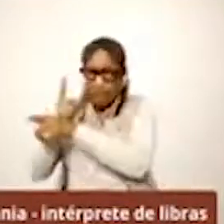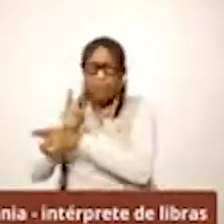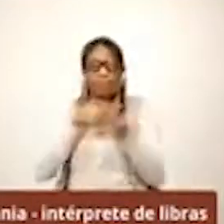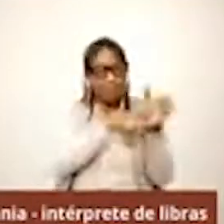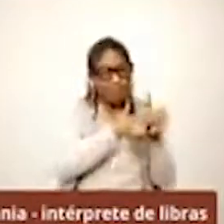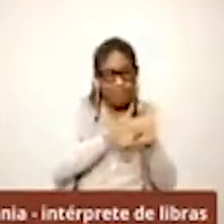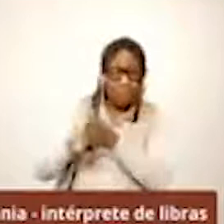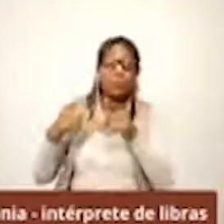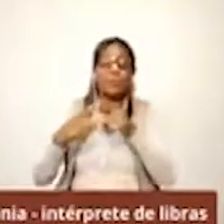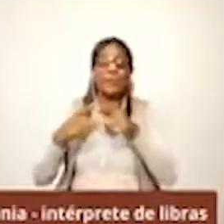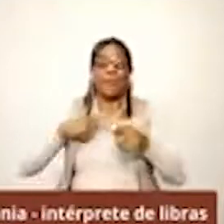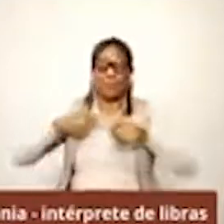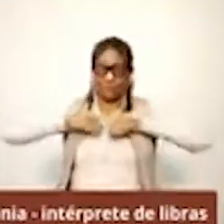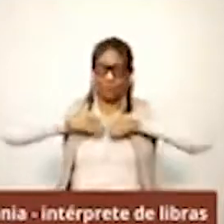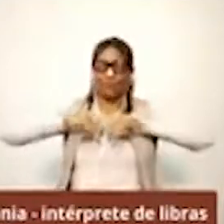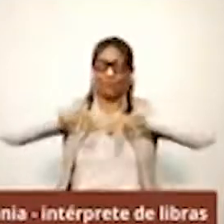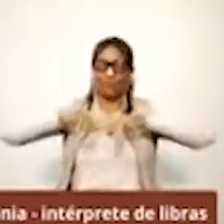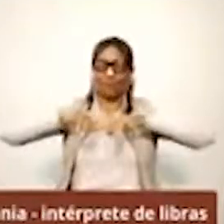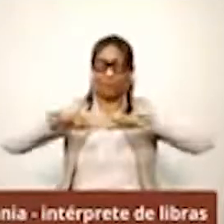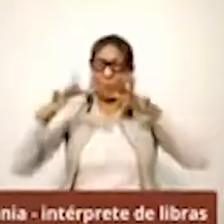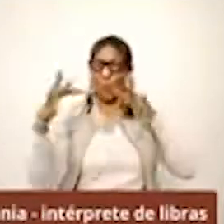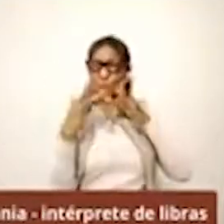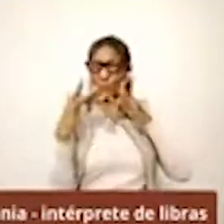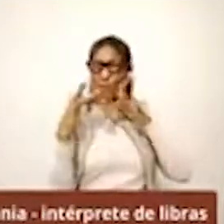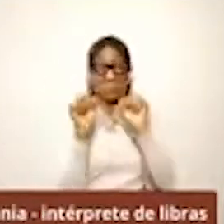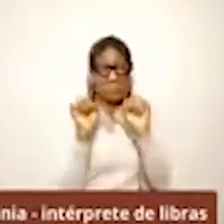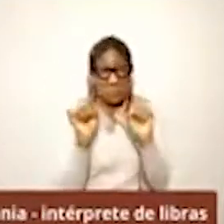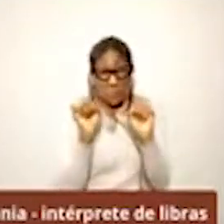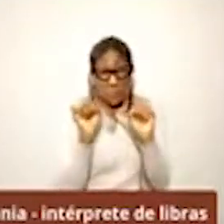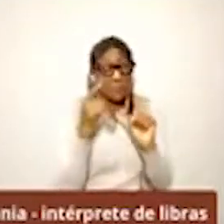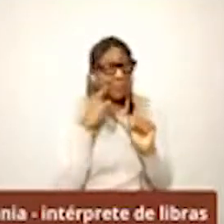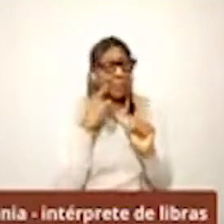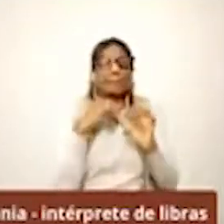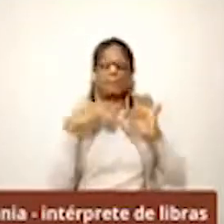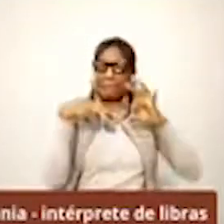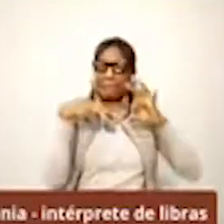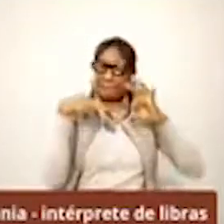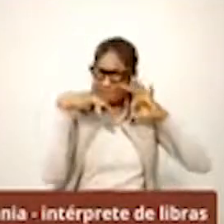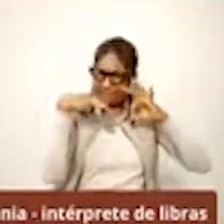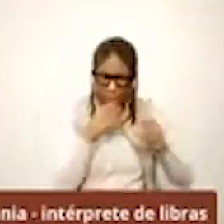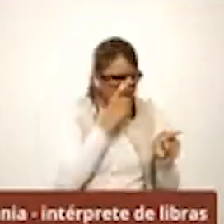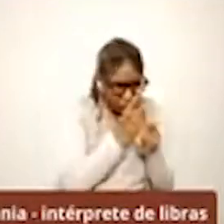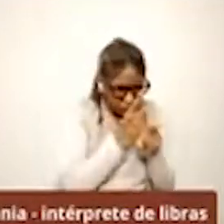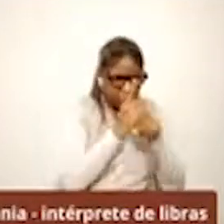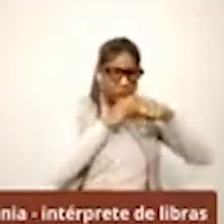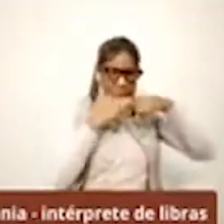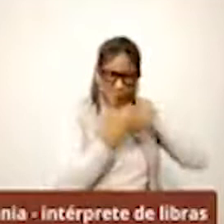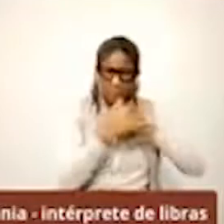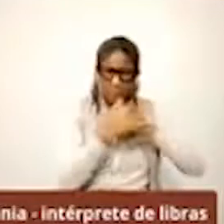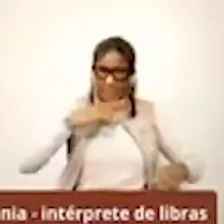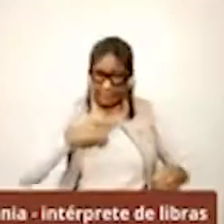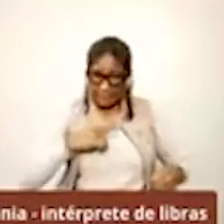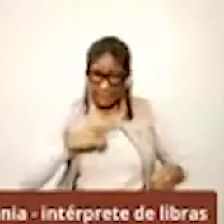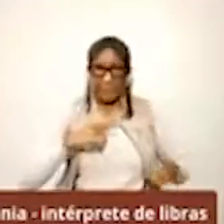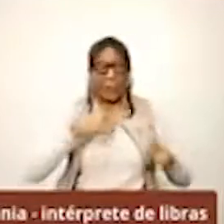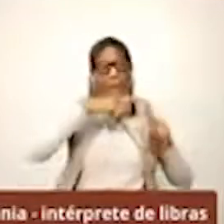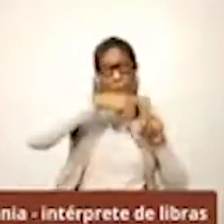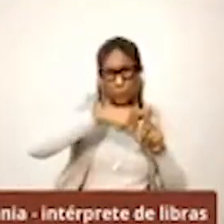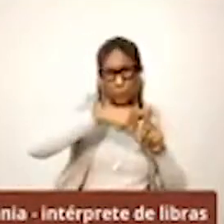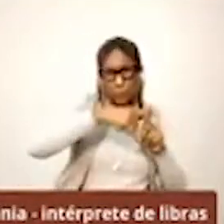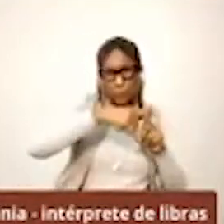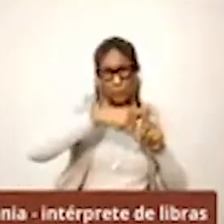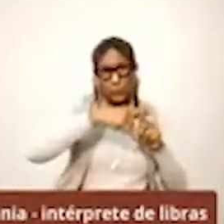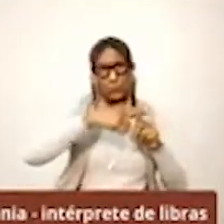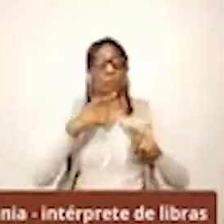contágio é o que é capaz, de forma mais assertiva, mais correta, identificar